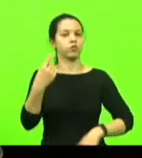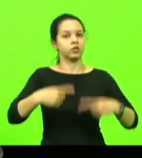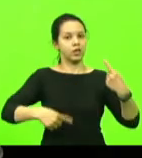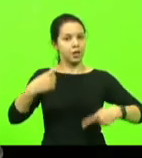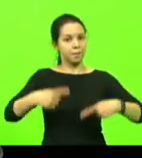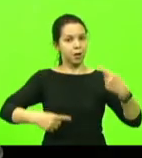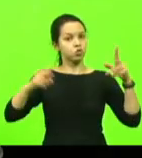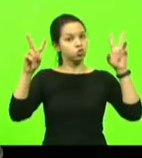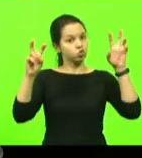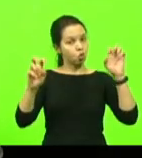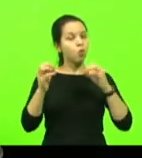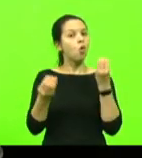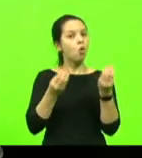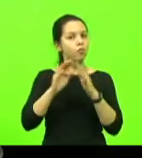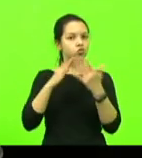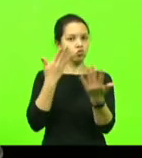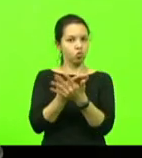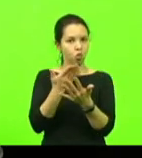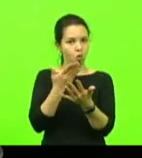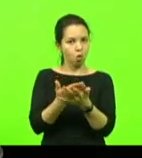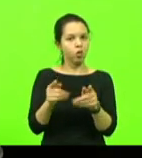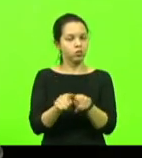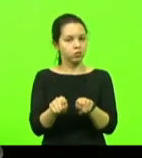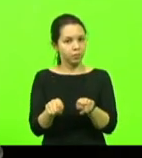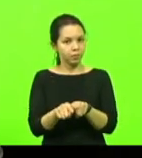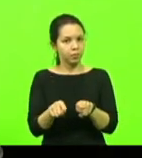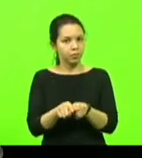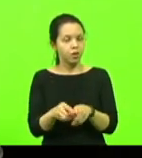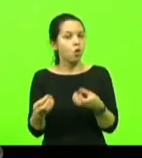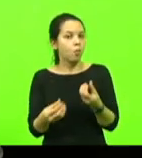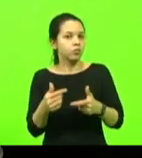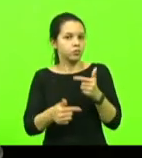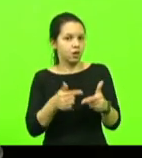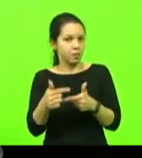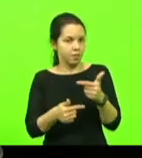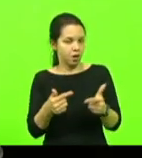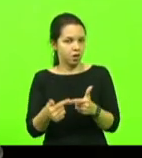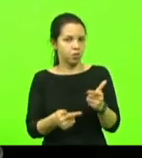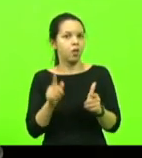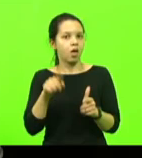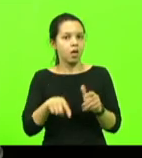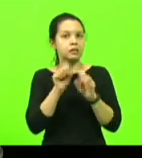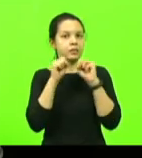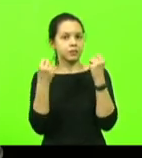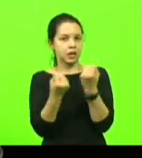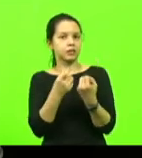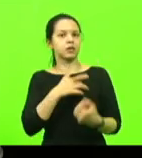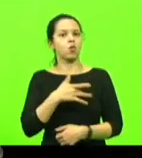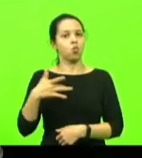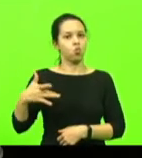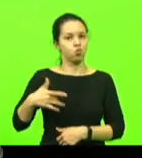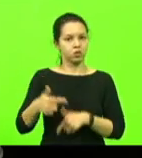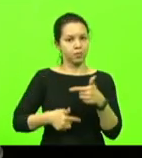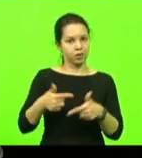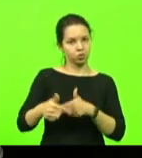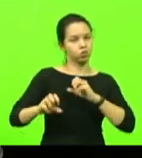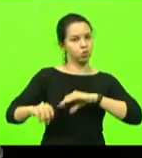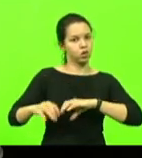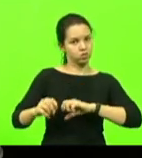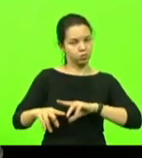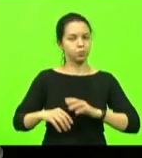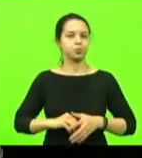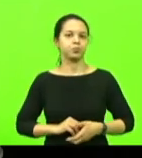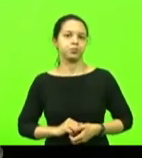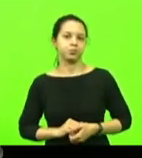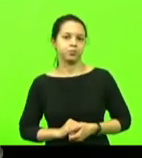das escolas e das condições de trabalho, denominado, aspas, Seminário Saúde dos Trabalhadores em Educação, fechado,